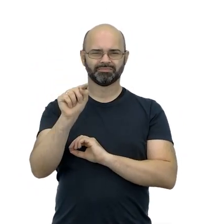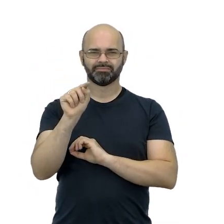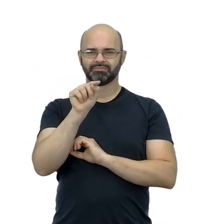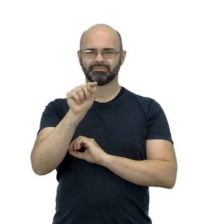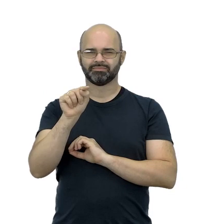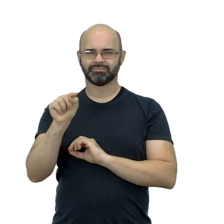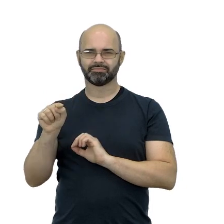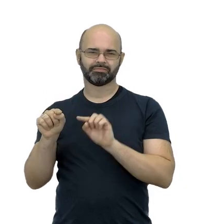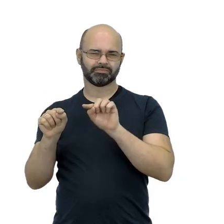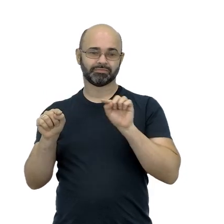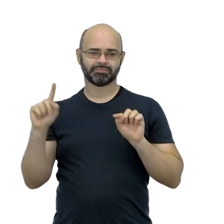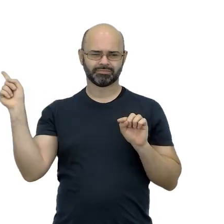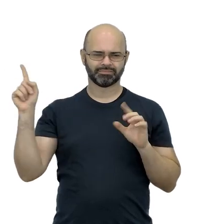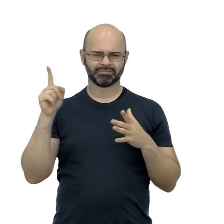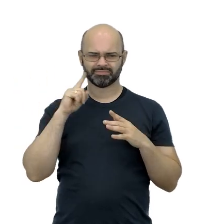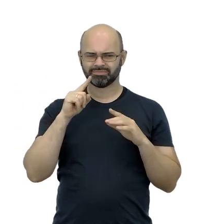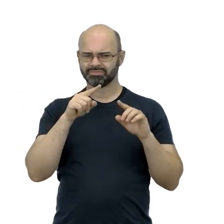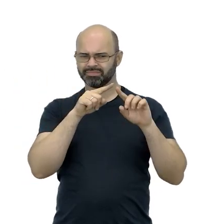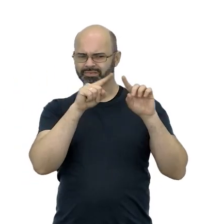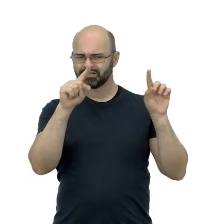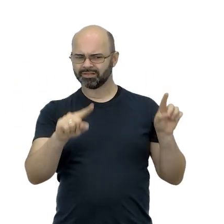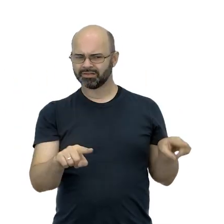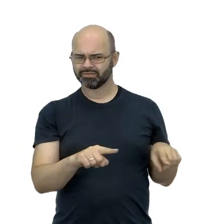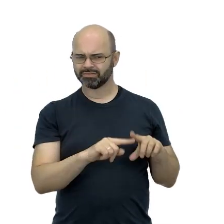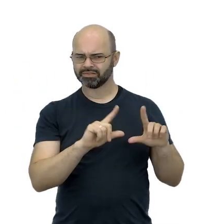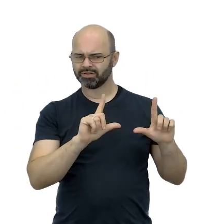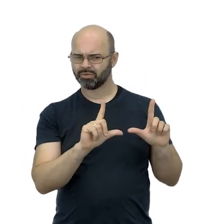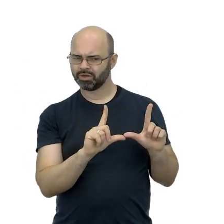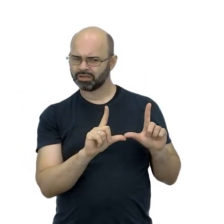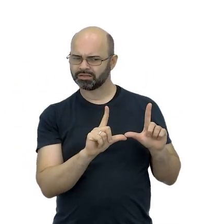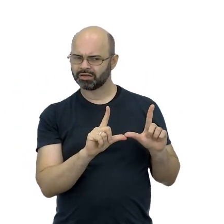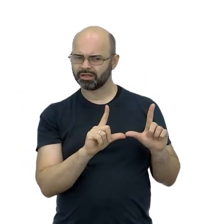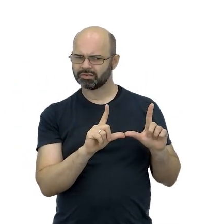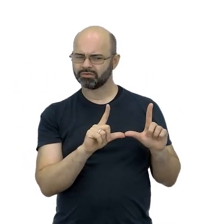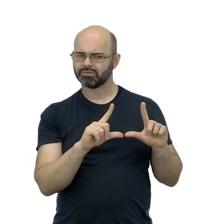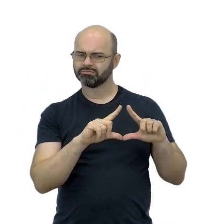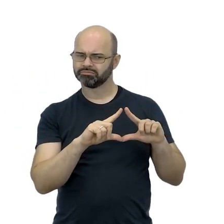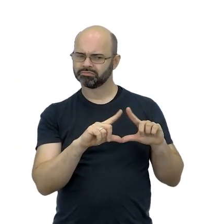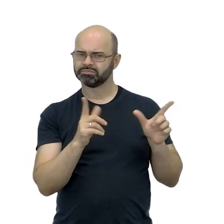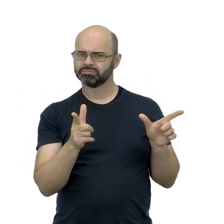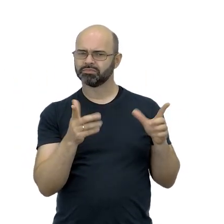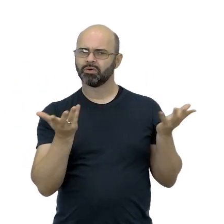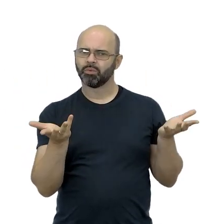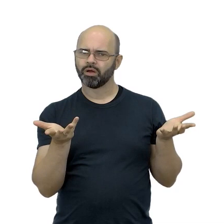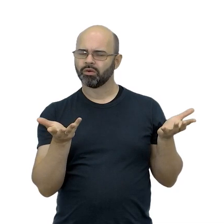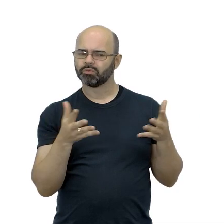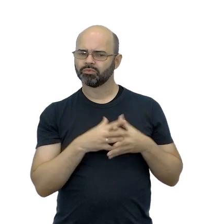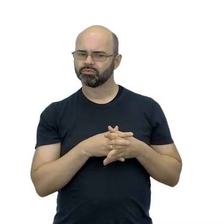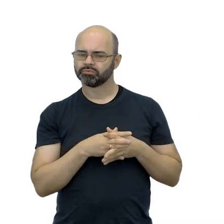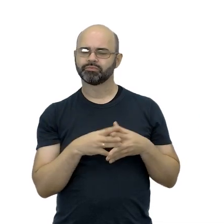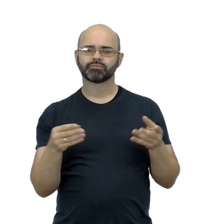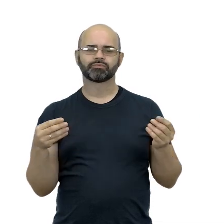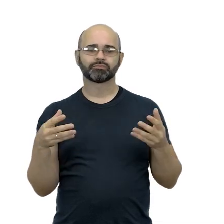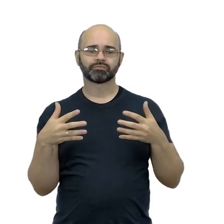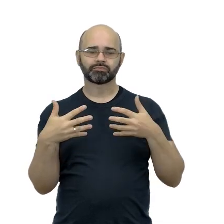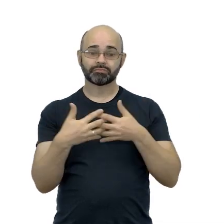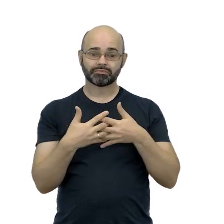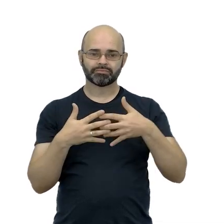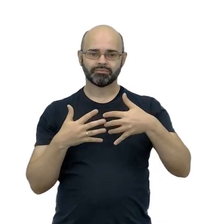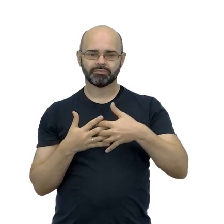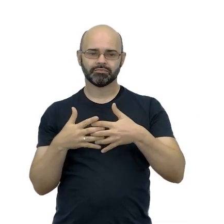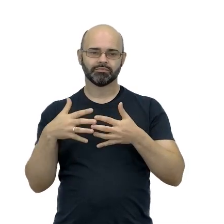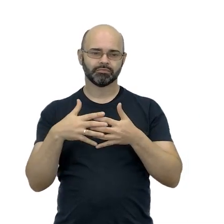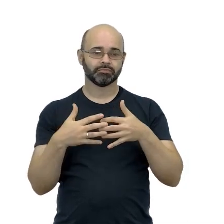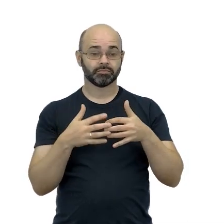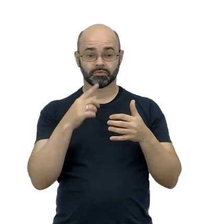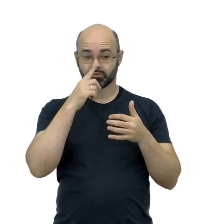ela forma de um lado o quê? Um retângulo, talvez, forma um quadrado? Que figura que ela está formando ali? E aí como ela encaixa? Então a gente vai começar a